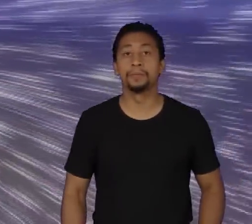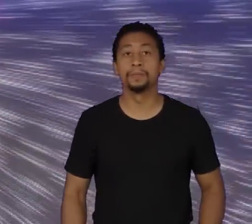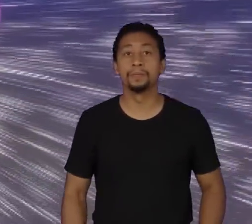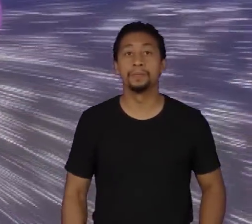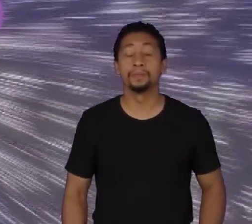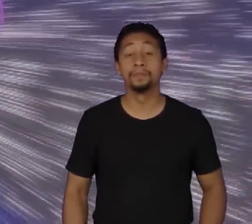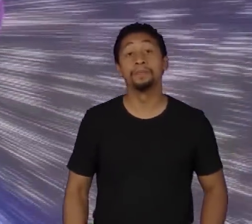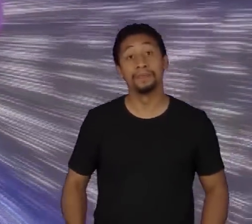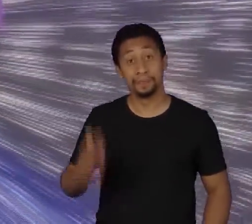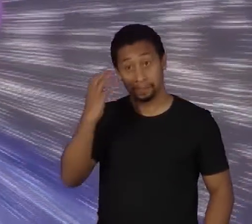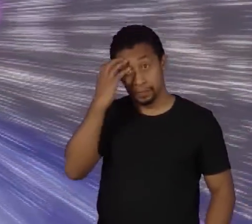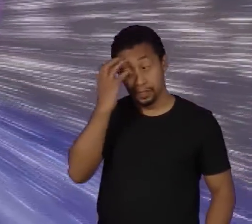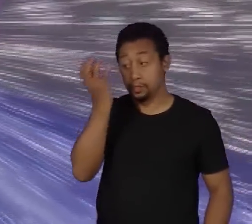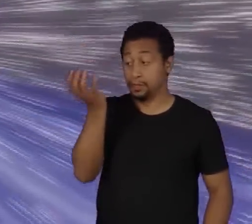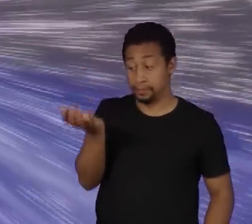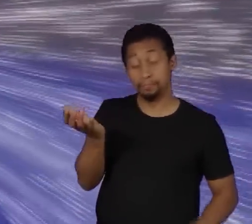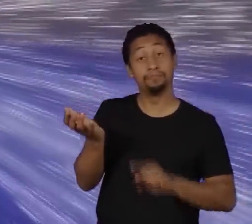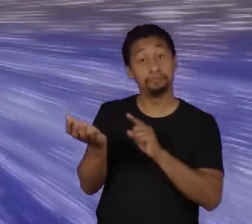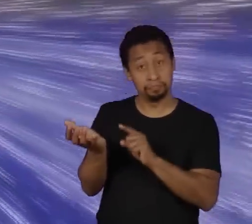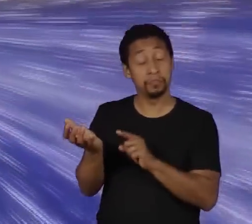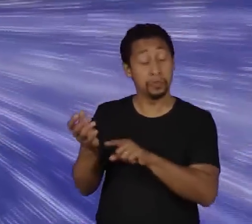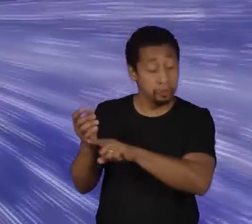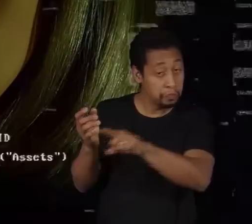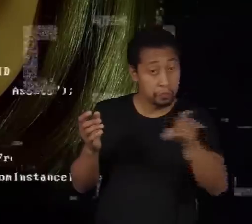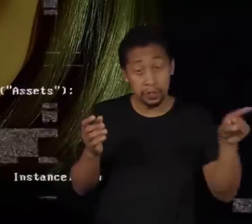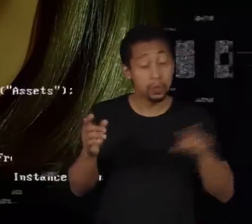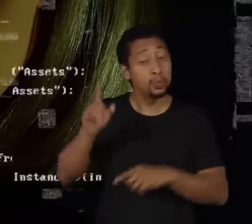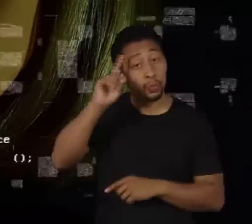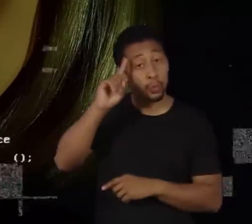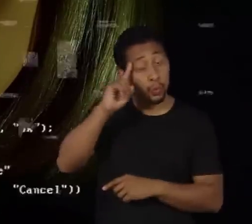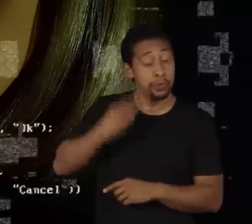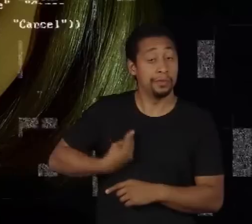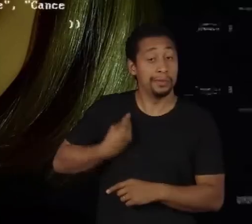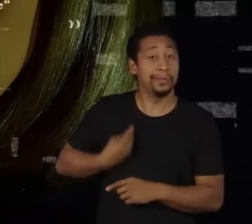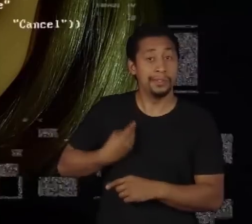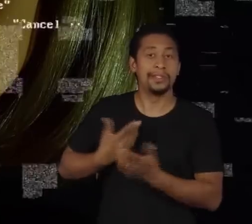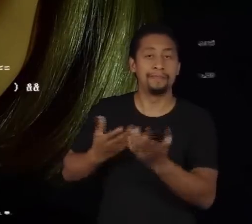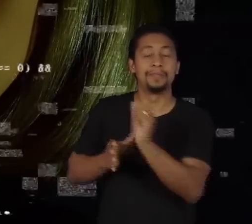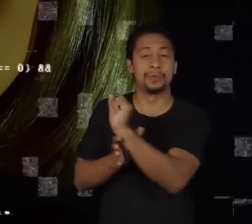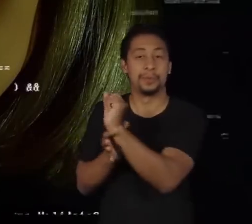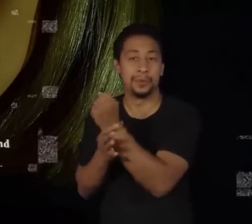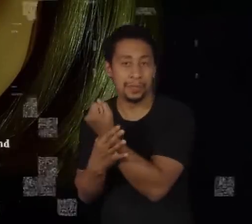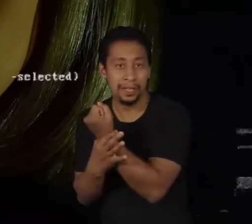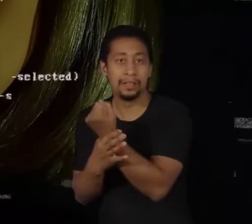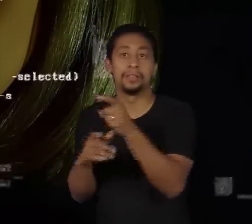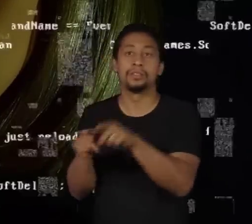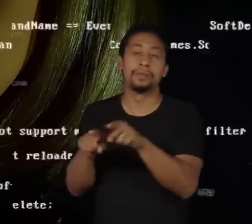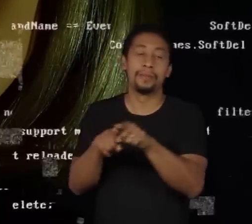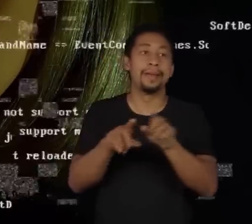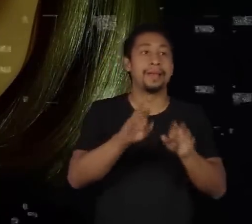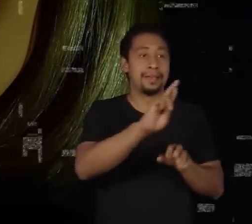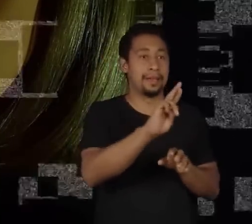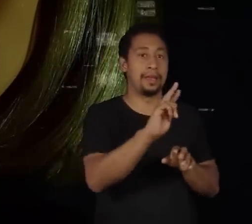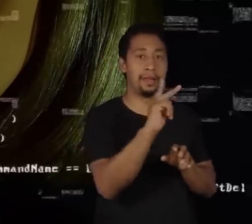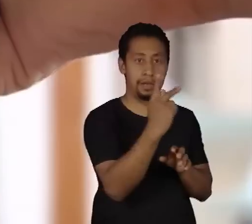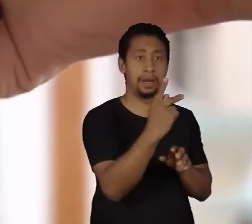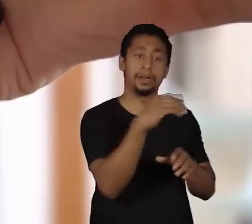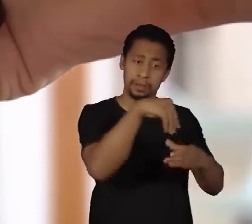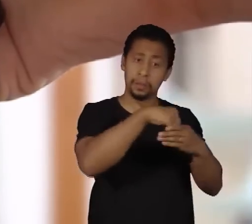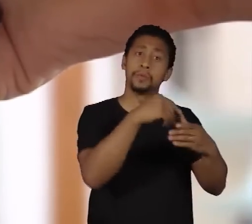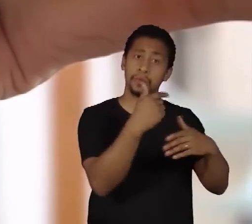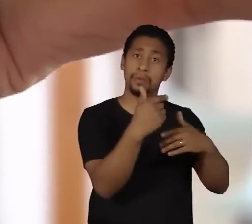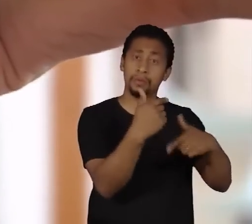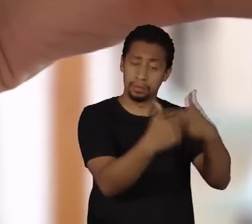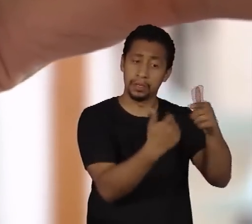A inteligência artificial faz parte do nosso dia a dia, dos sistemas de segurança aos de recursos humanos das empresas,